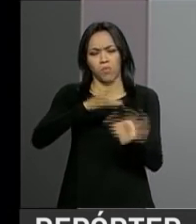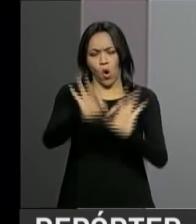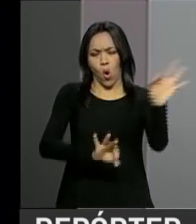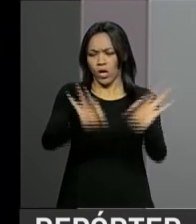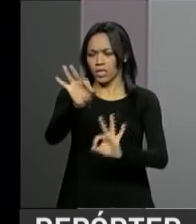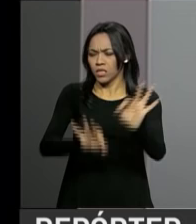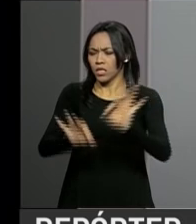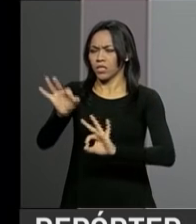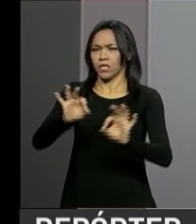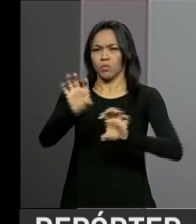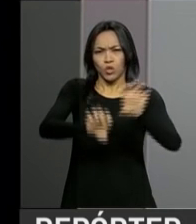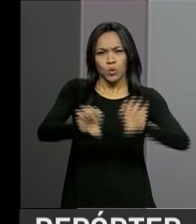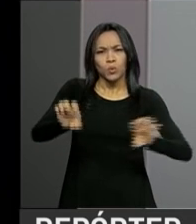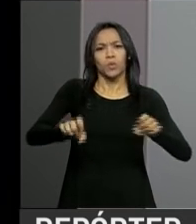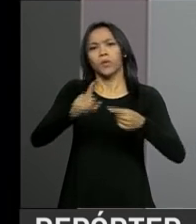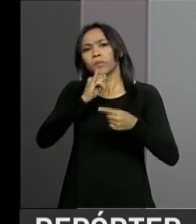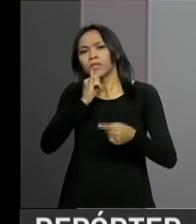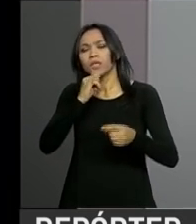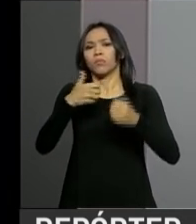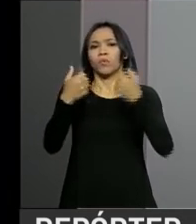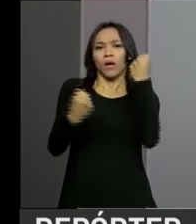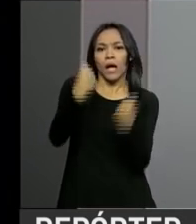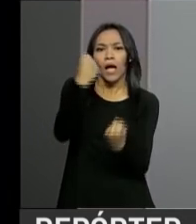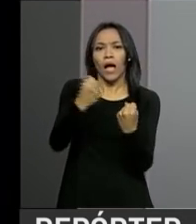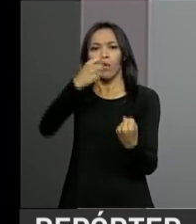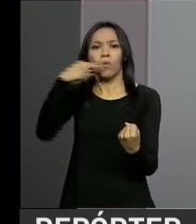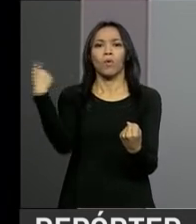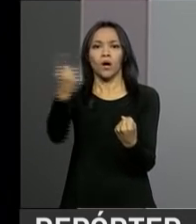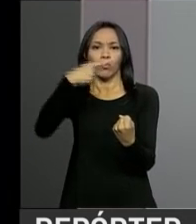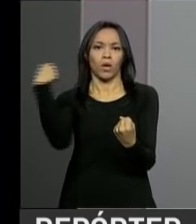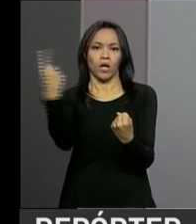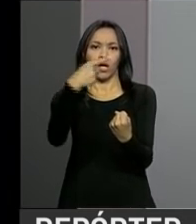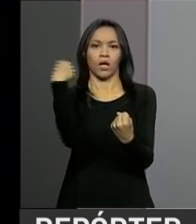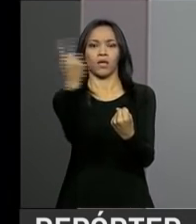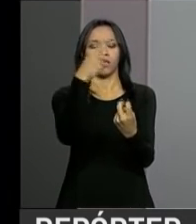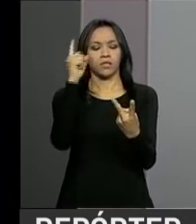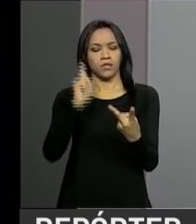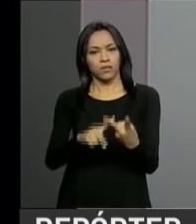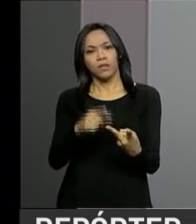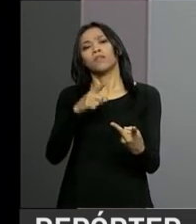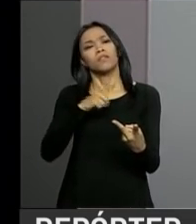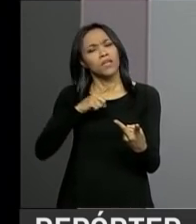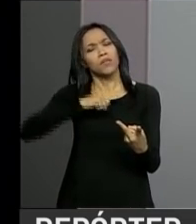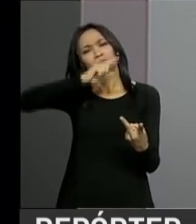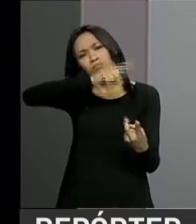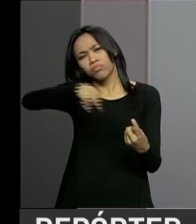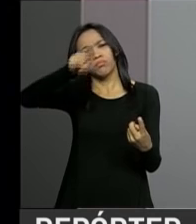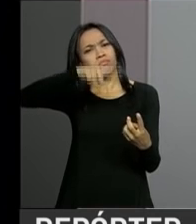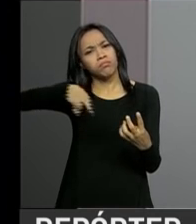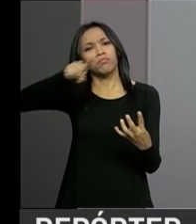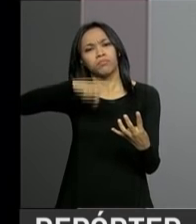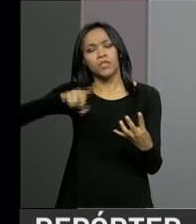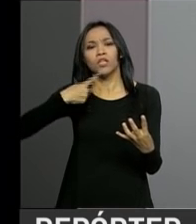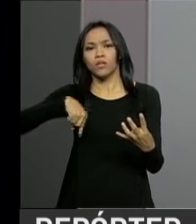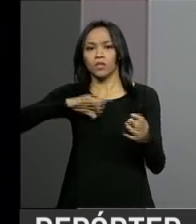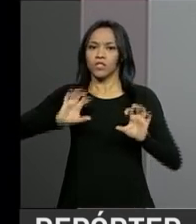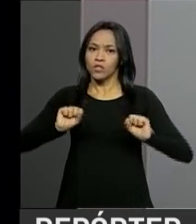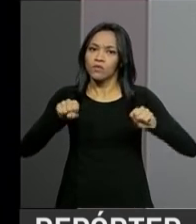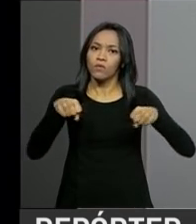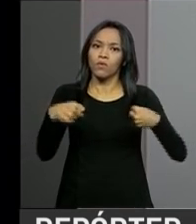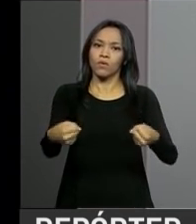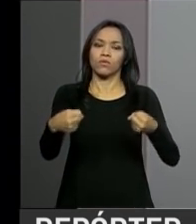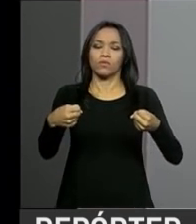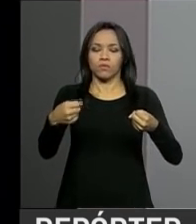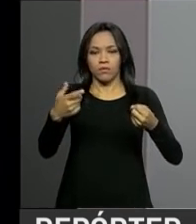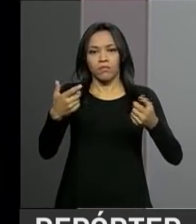isso ambulâncias né equipamentos que estão adquiridos e prontos para aplicação e faremos um esforço para cumprir as